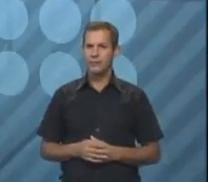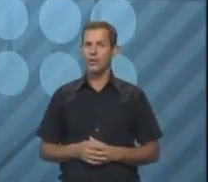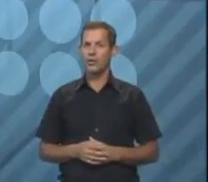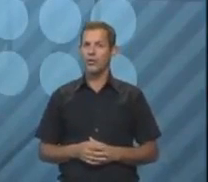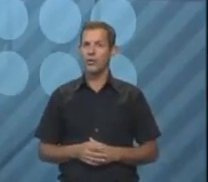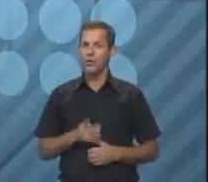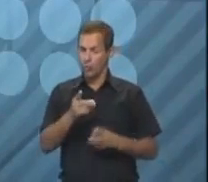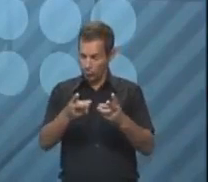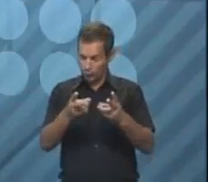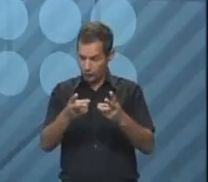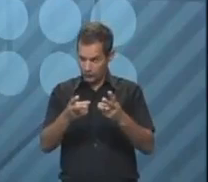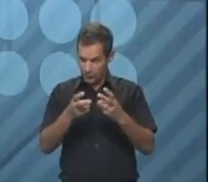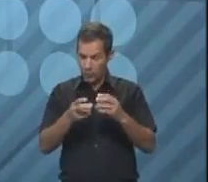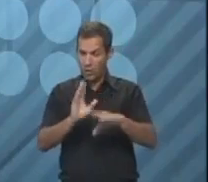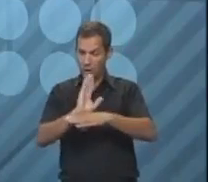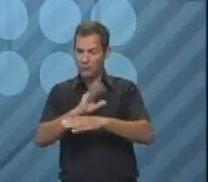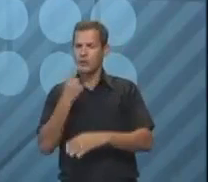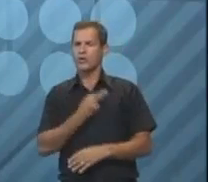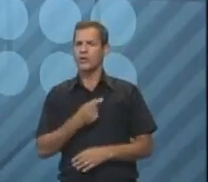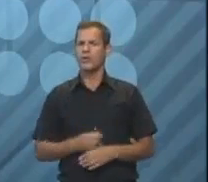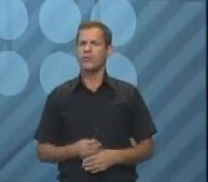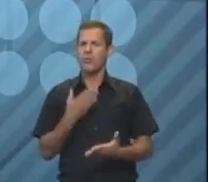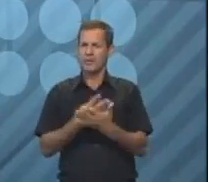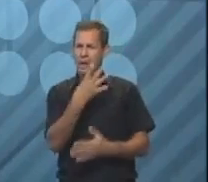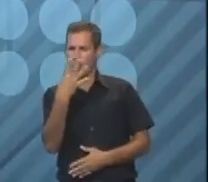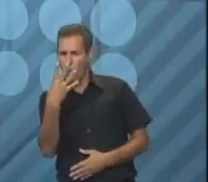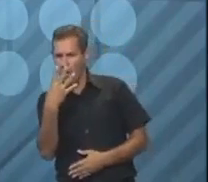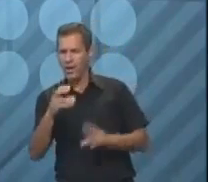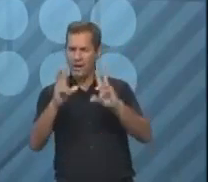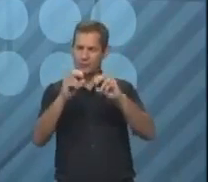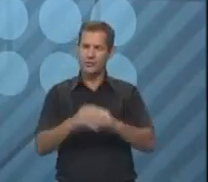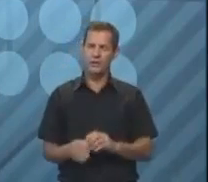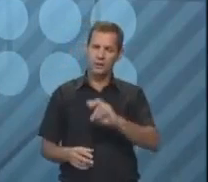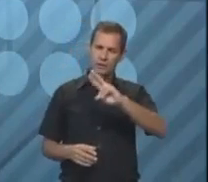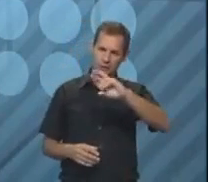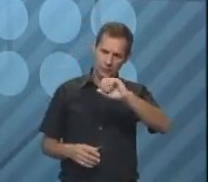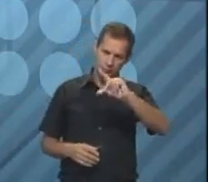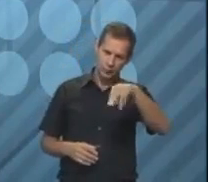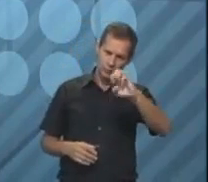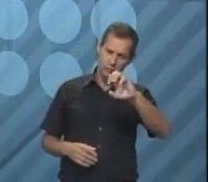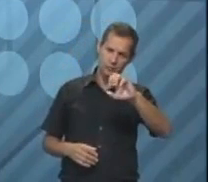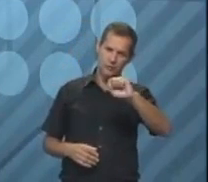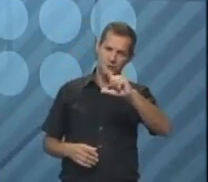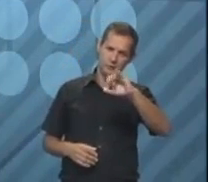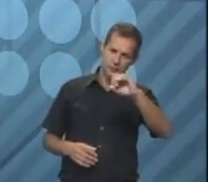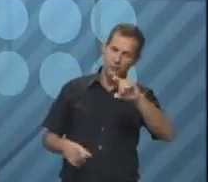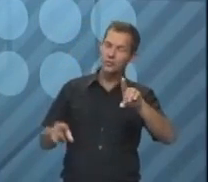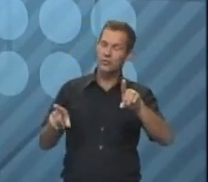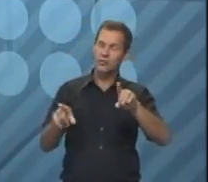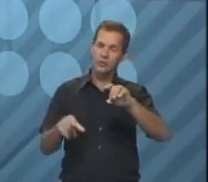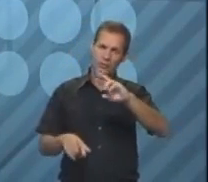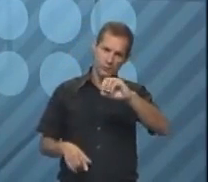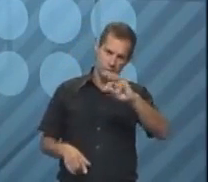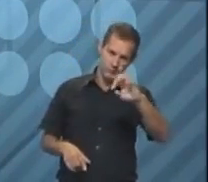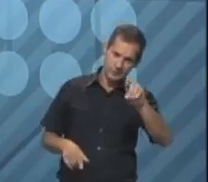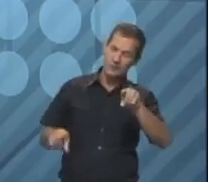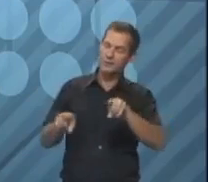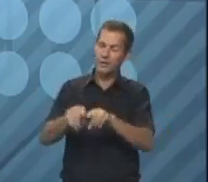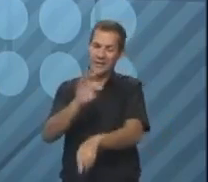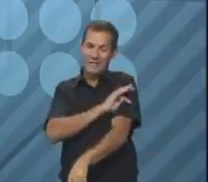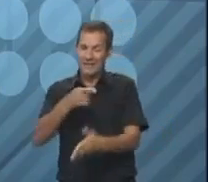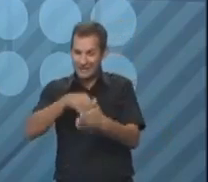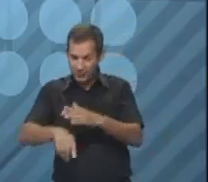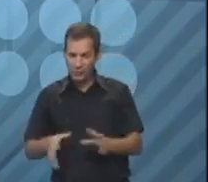Como você viu no vídeo, nós iremos estudar 4 assuntos: volume de sólidos de rotação ou revolução, as técnicas avançadas